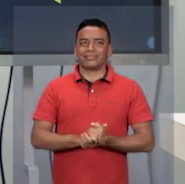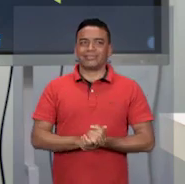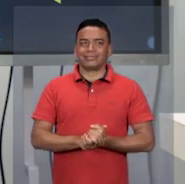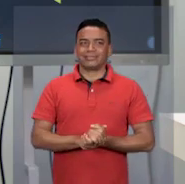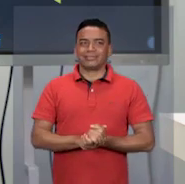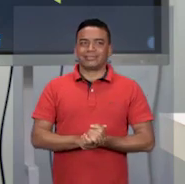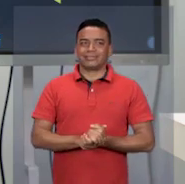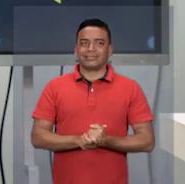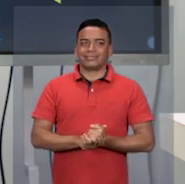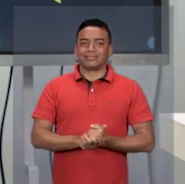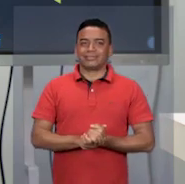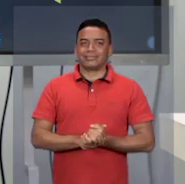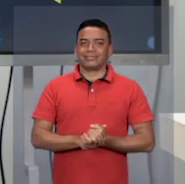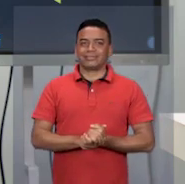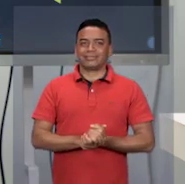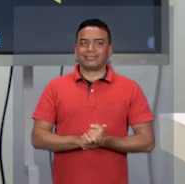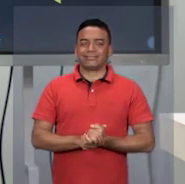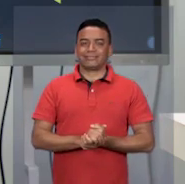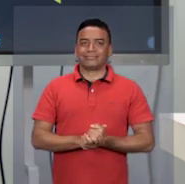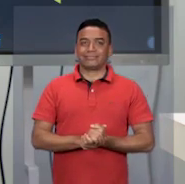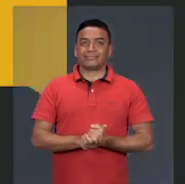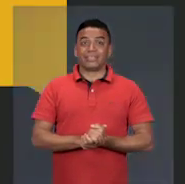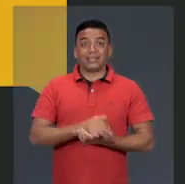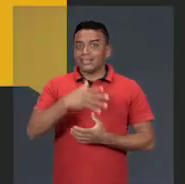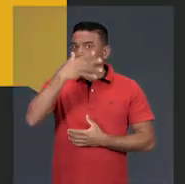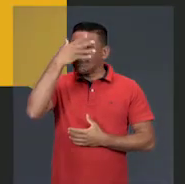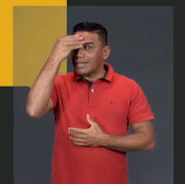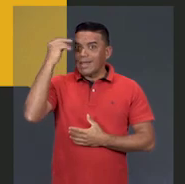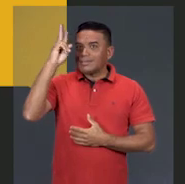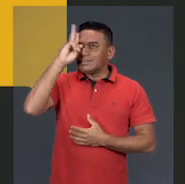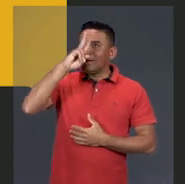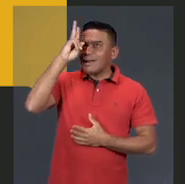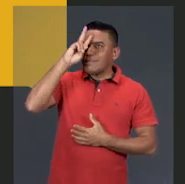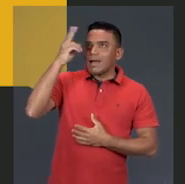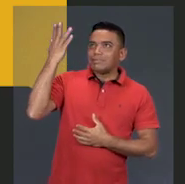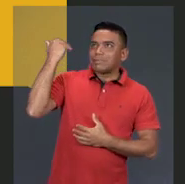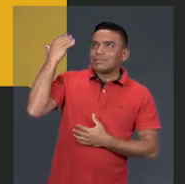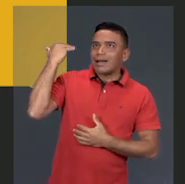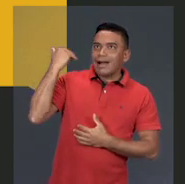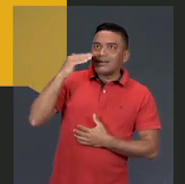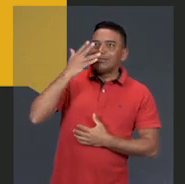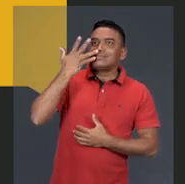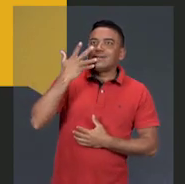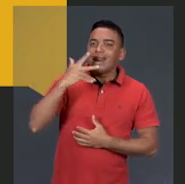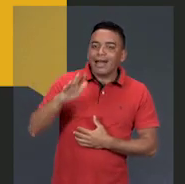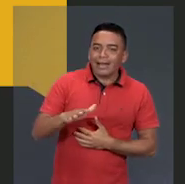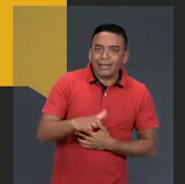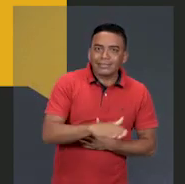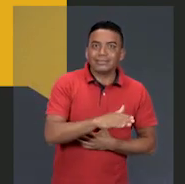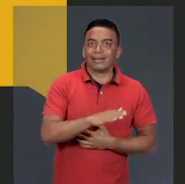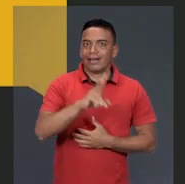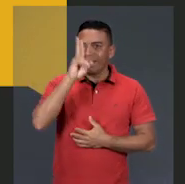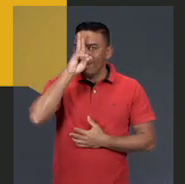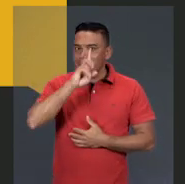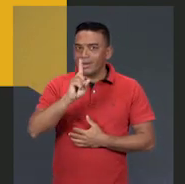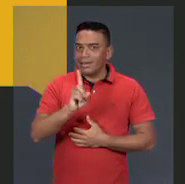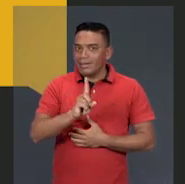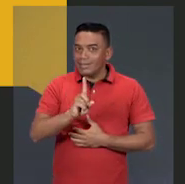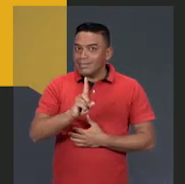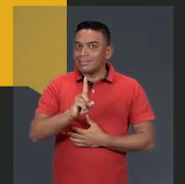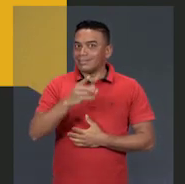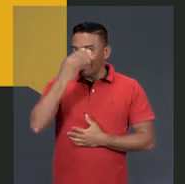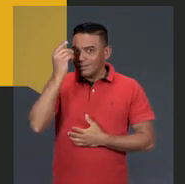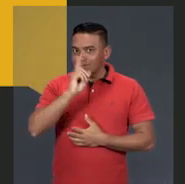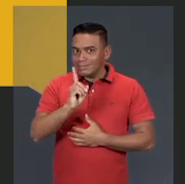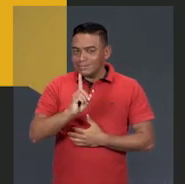Don't forget the child. Não se esqueça a criança. Temos aqui e temos aqui. Então,